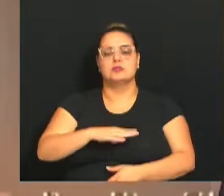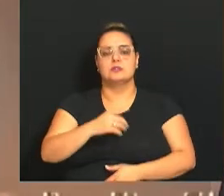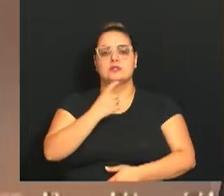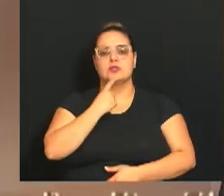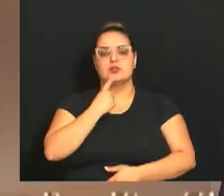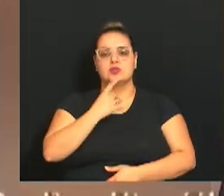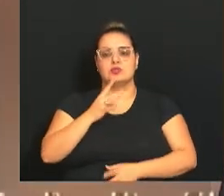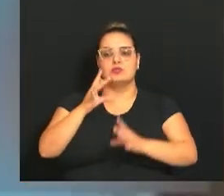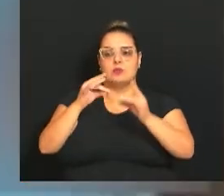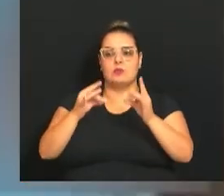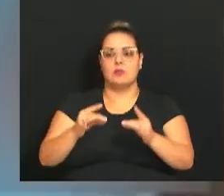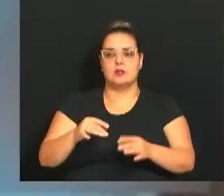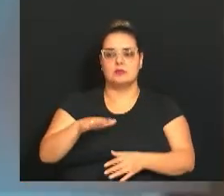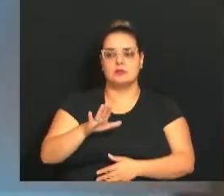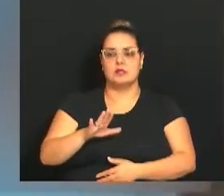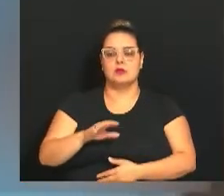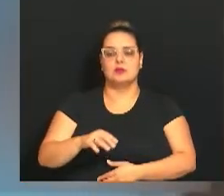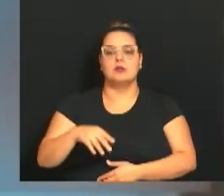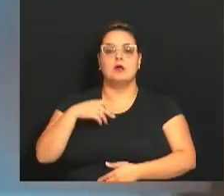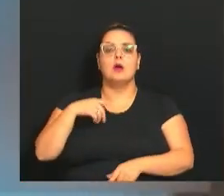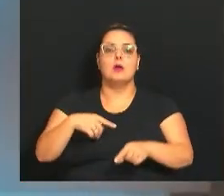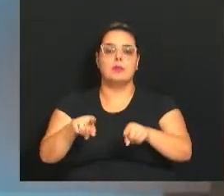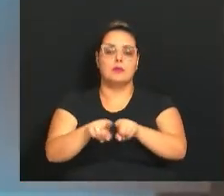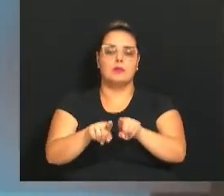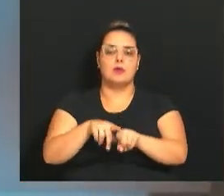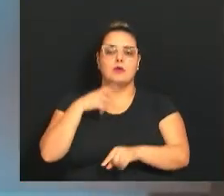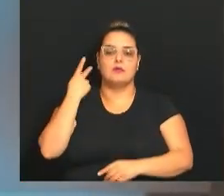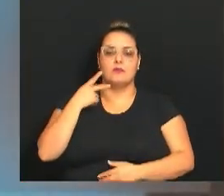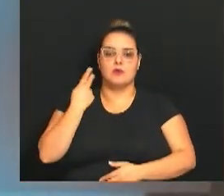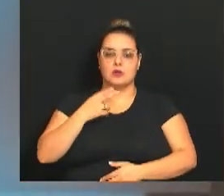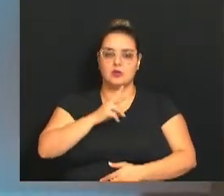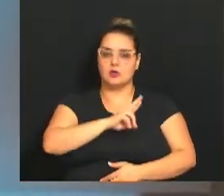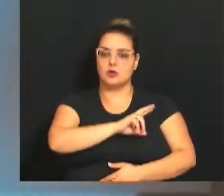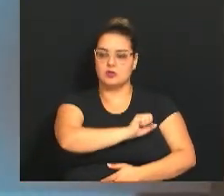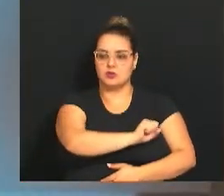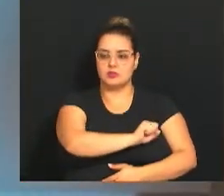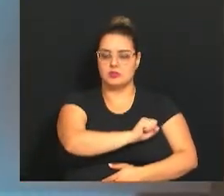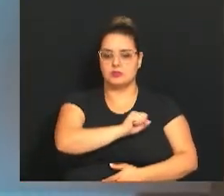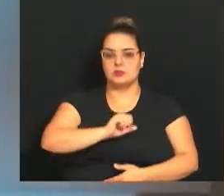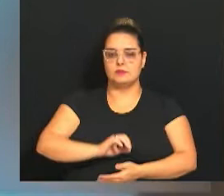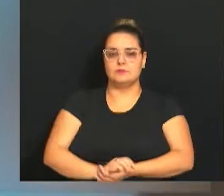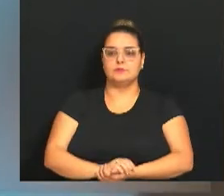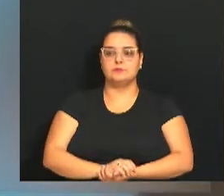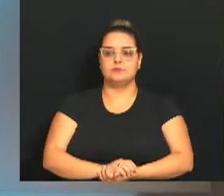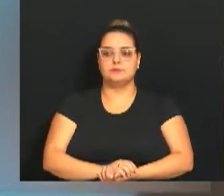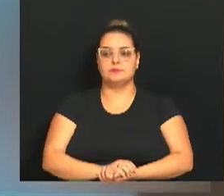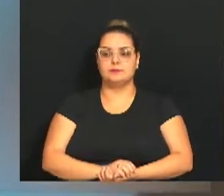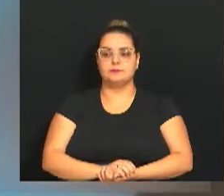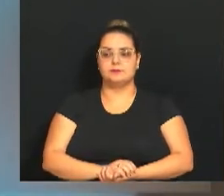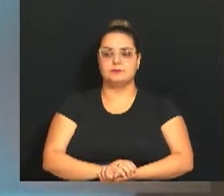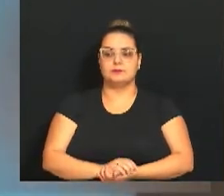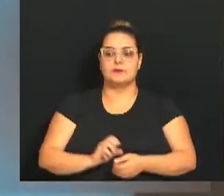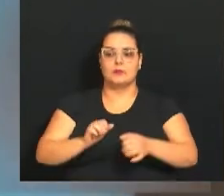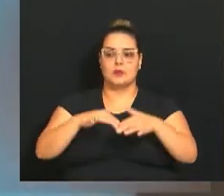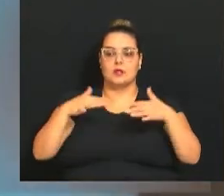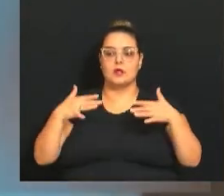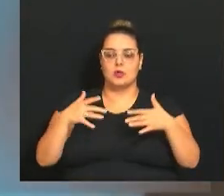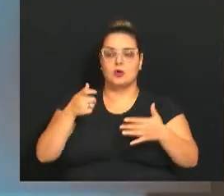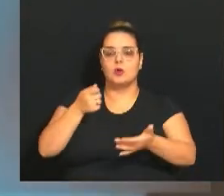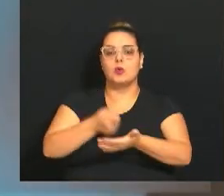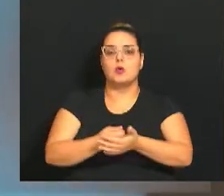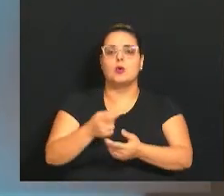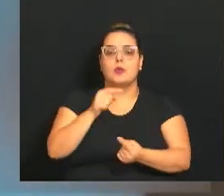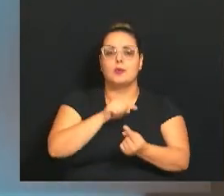outras providências. Também participou da audiência o vereador Luiz Rossini. E essa audiência pública cumpre um